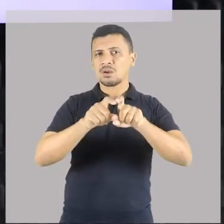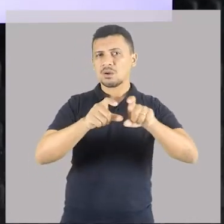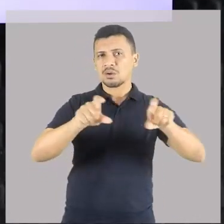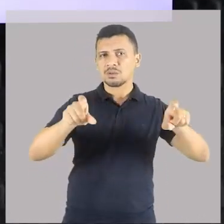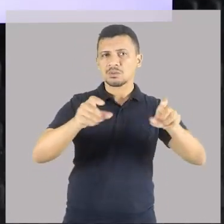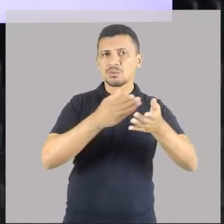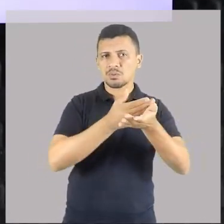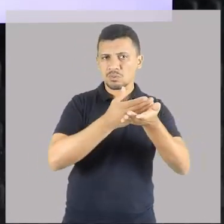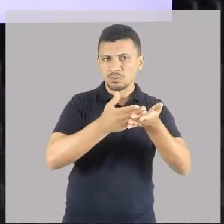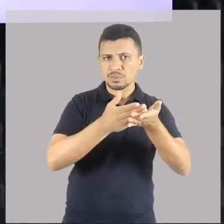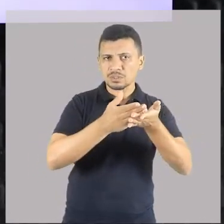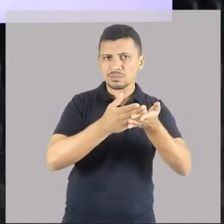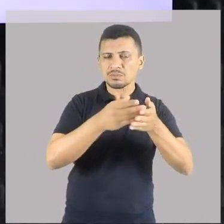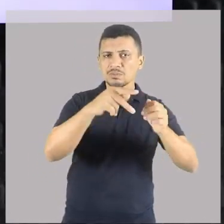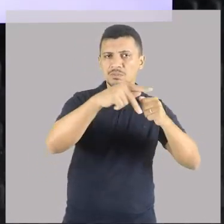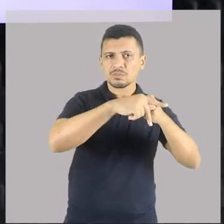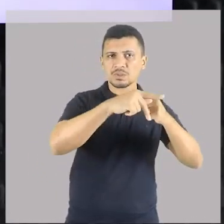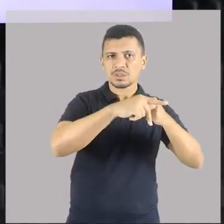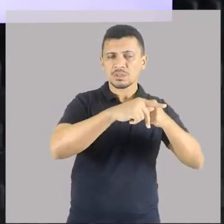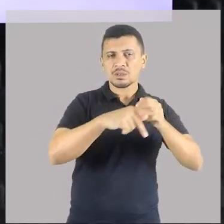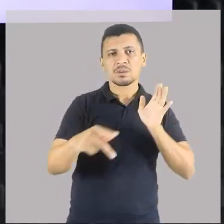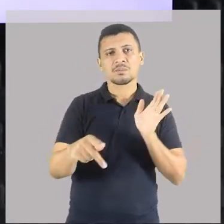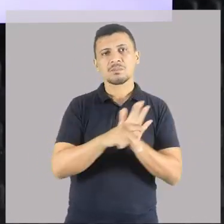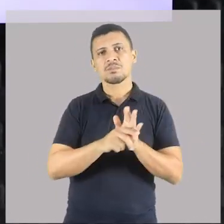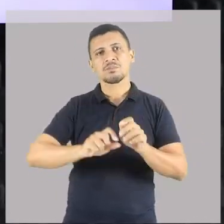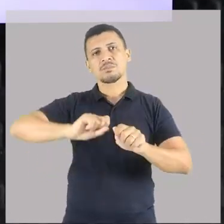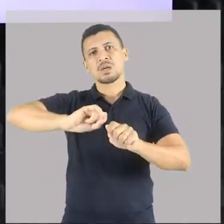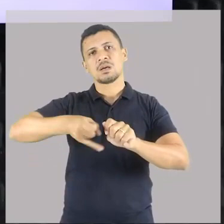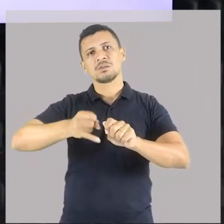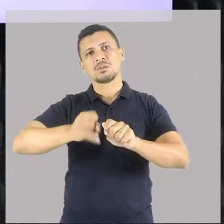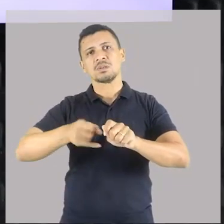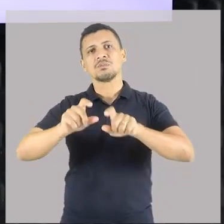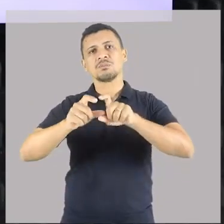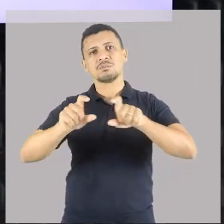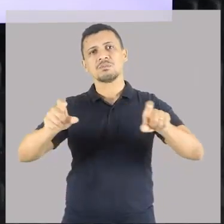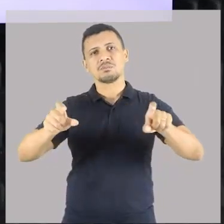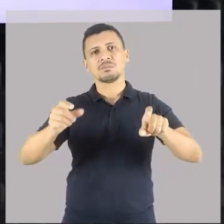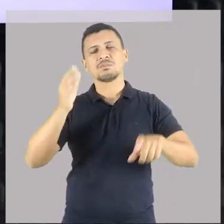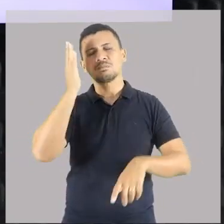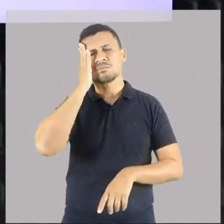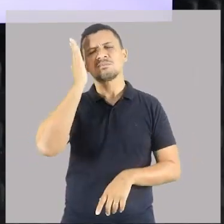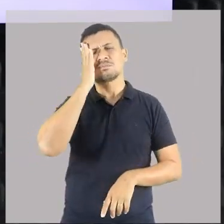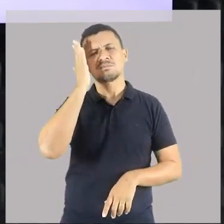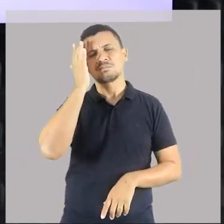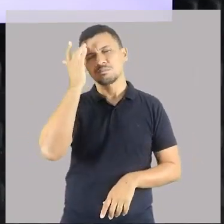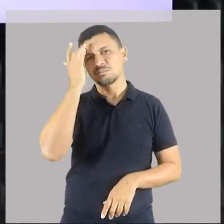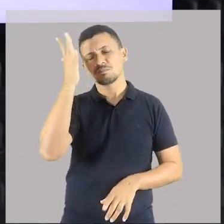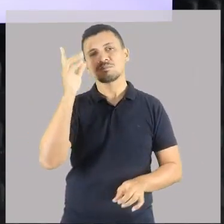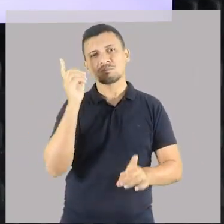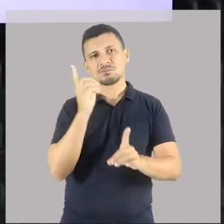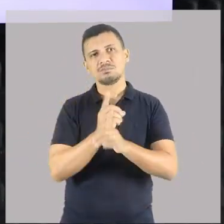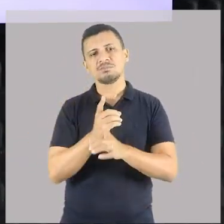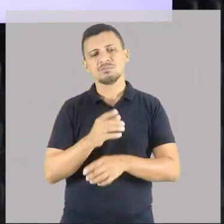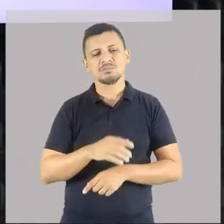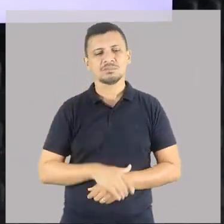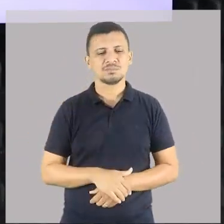pronome relativo, ela é uma oração adjetiva. Isso facilita muito em termos de reconhecimento, tá? É o exemplo